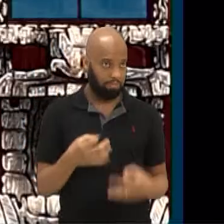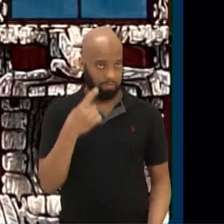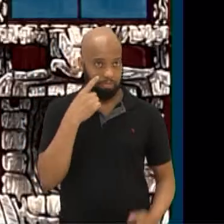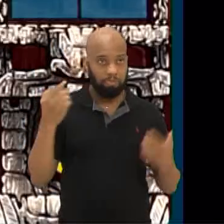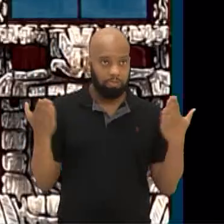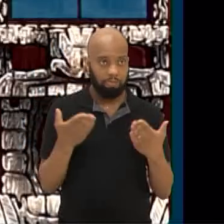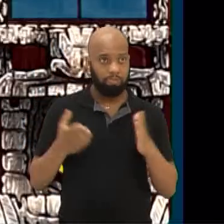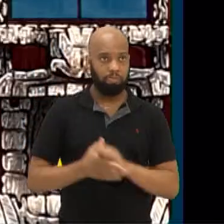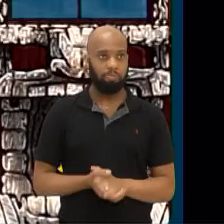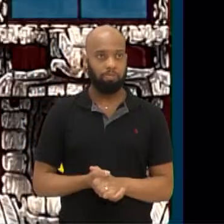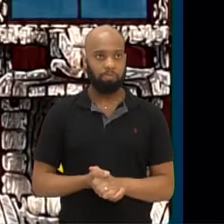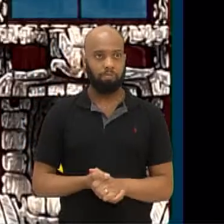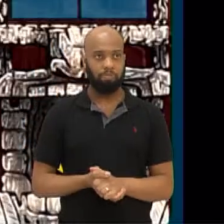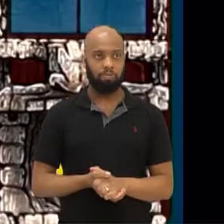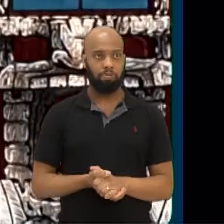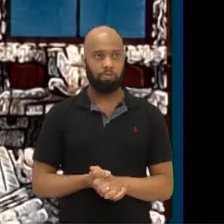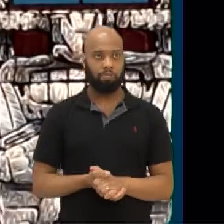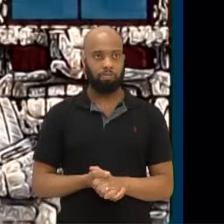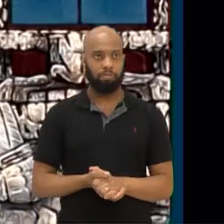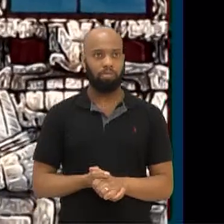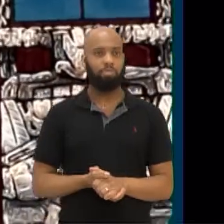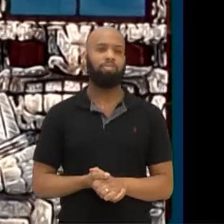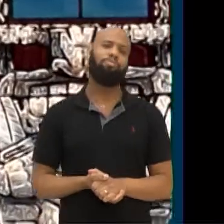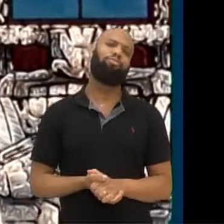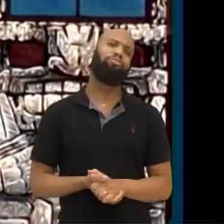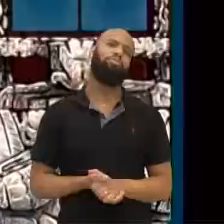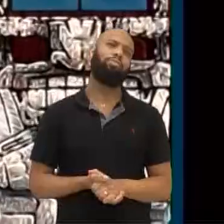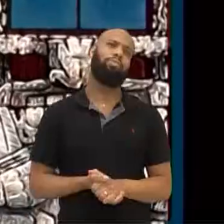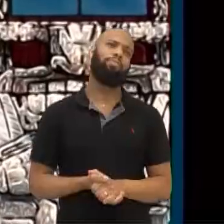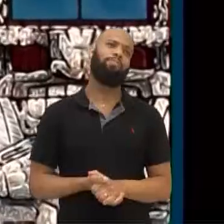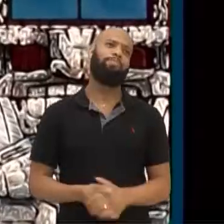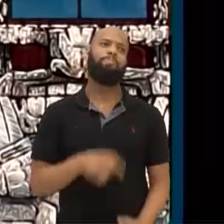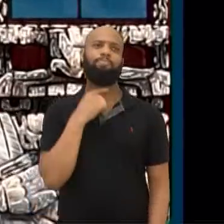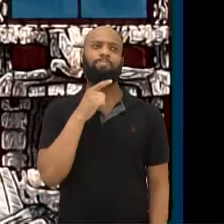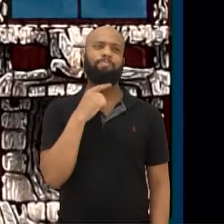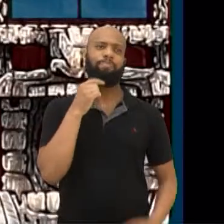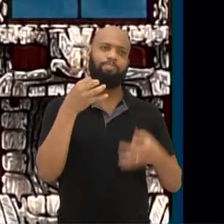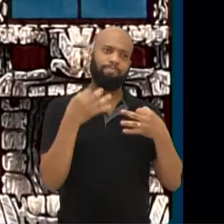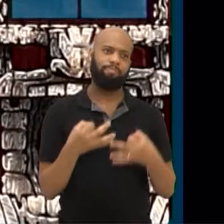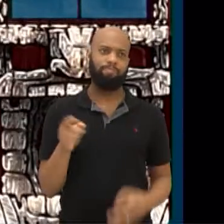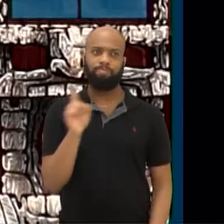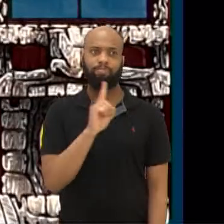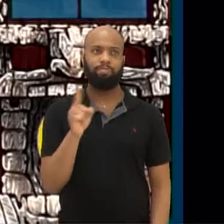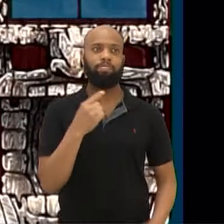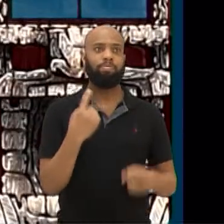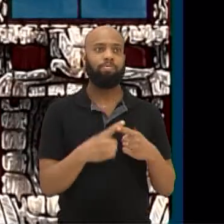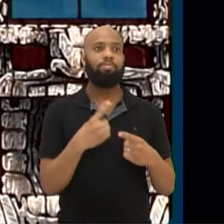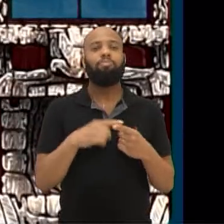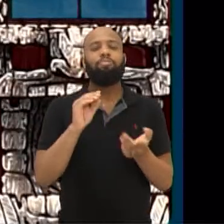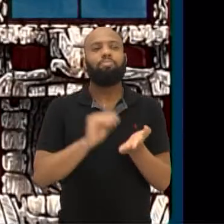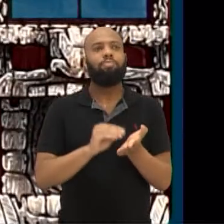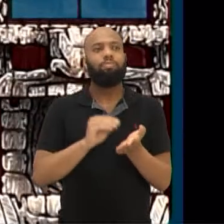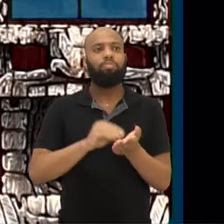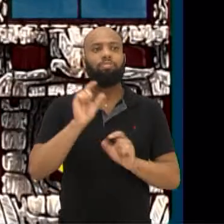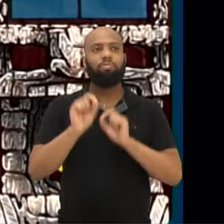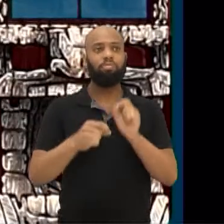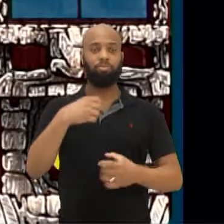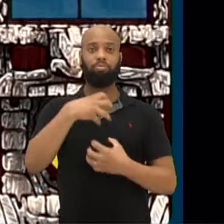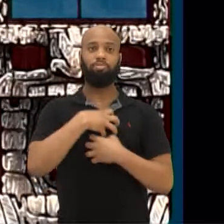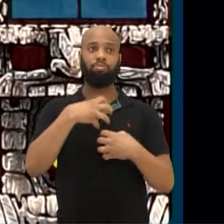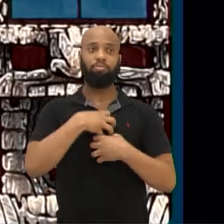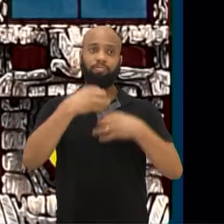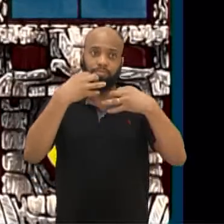verificar lá? Clicando no play? Olha o que aconteceu, não acertamos. não colocamos o primeiro raio da